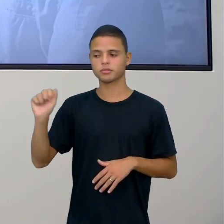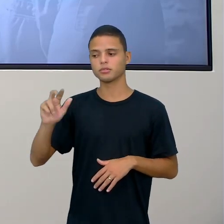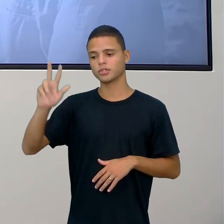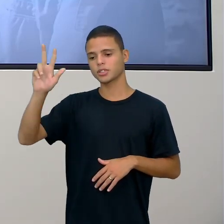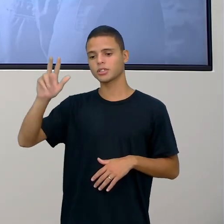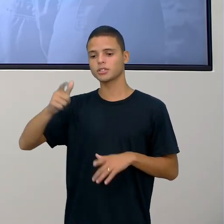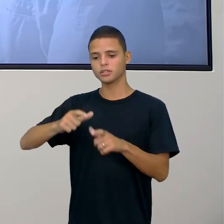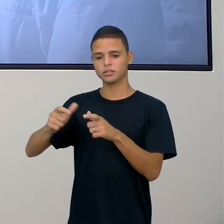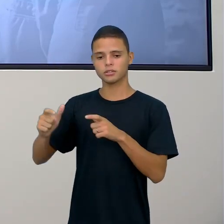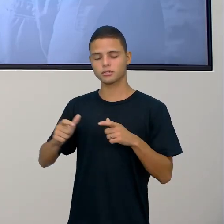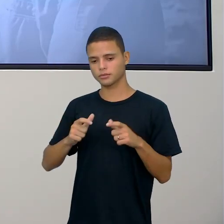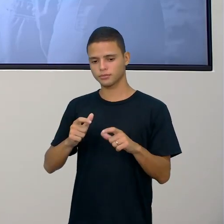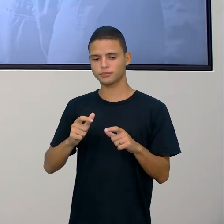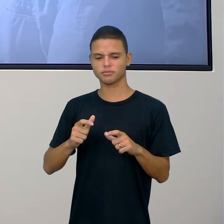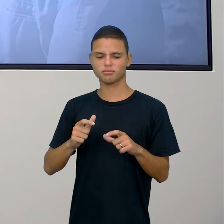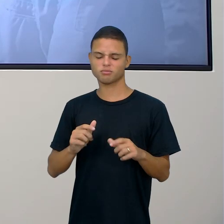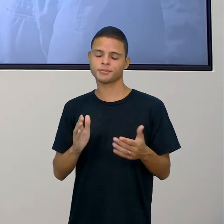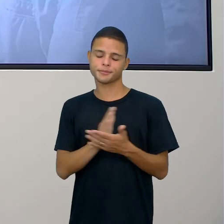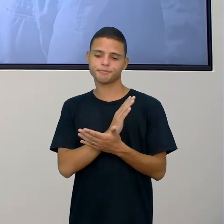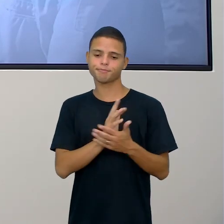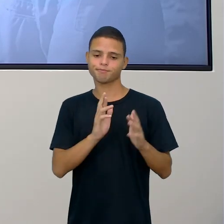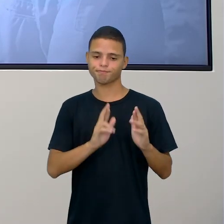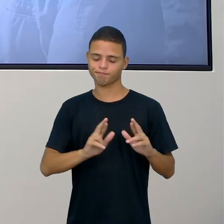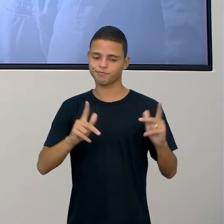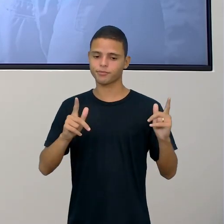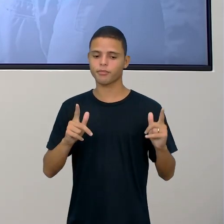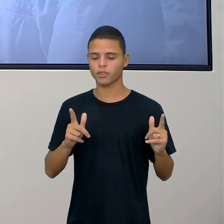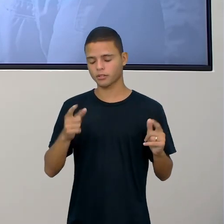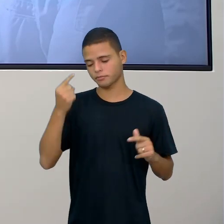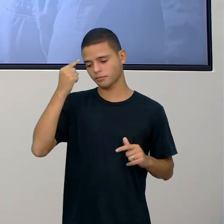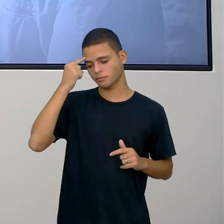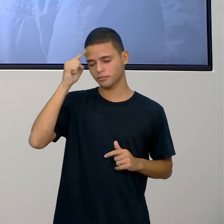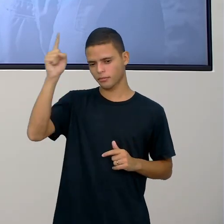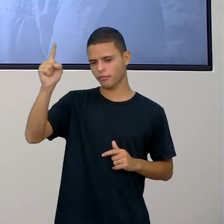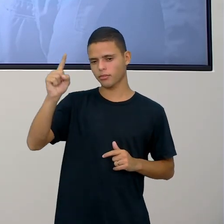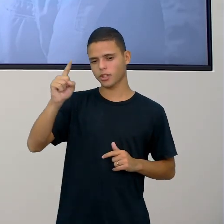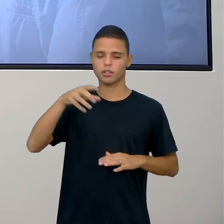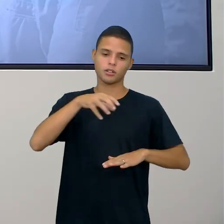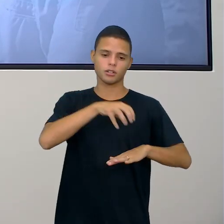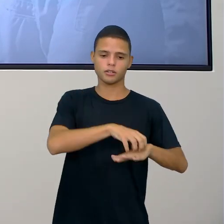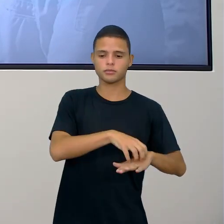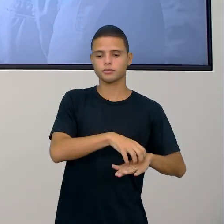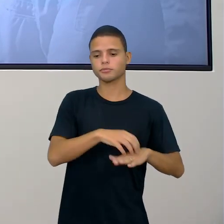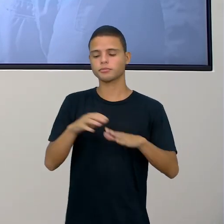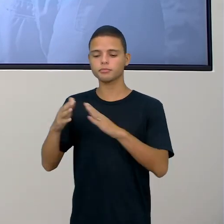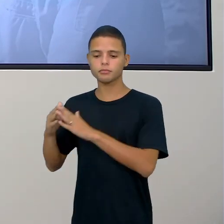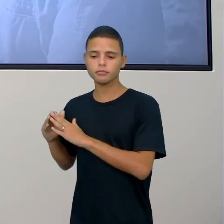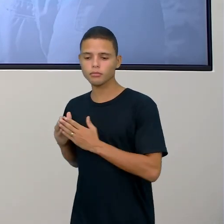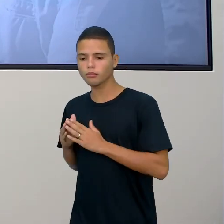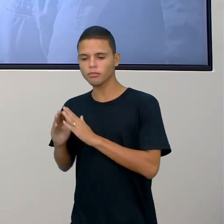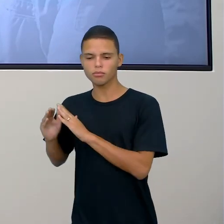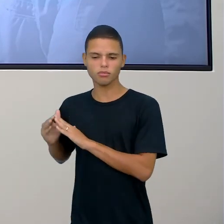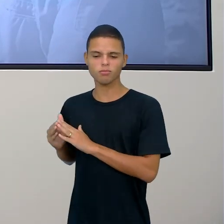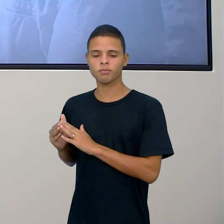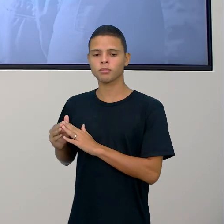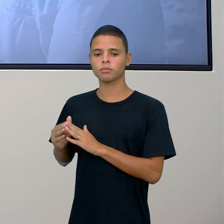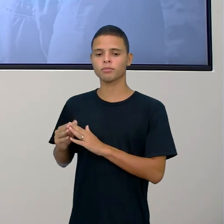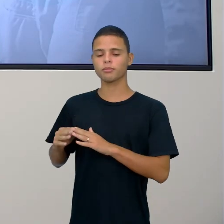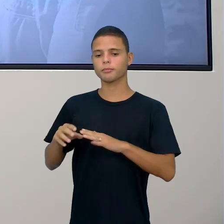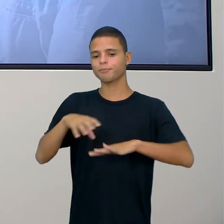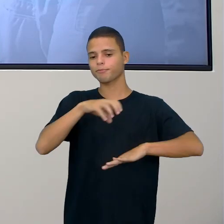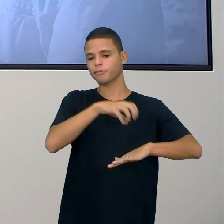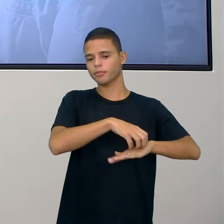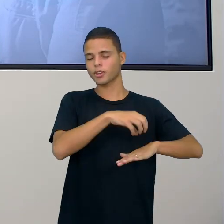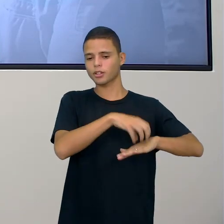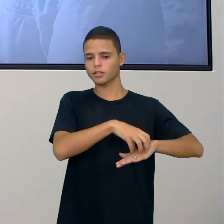coisa extremamente controversa também, né? Essa ideia de centro, periferia, centro e margem é uma